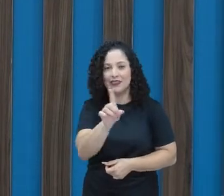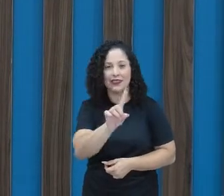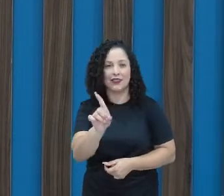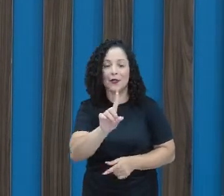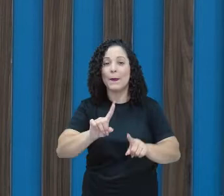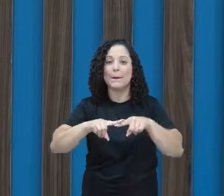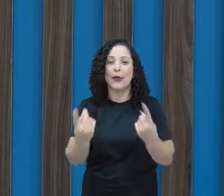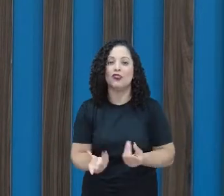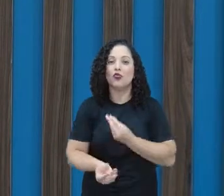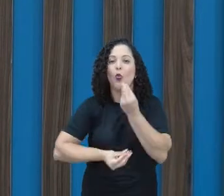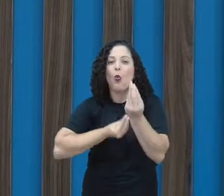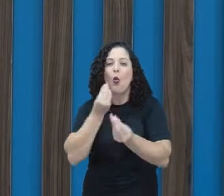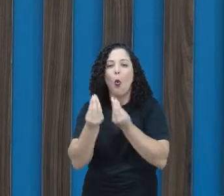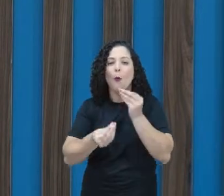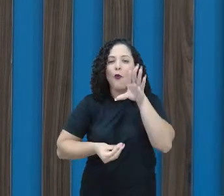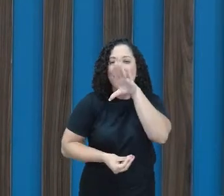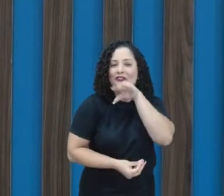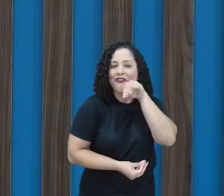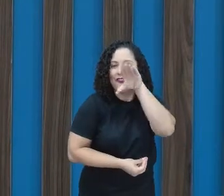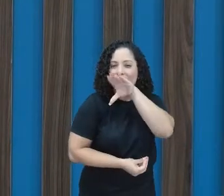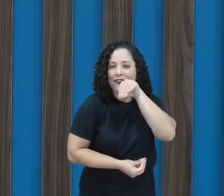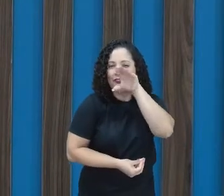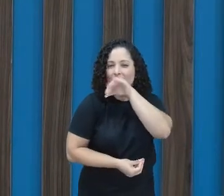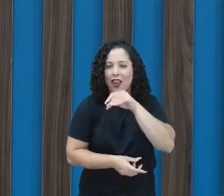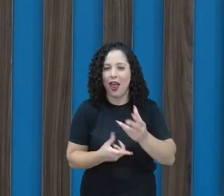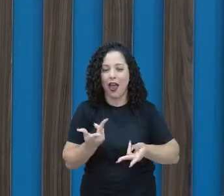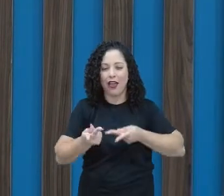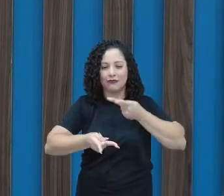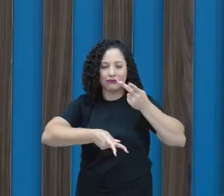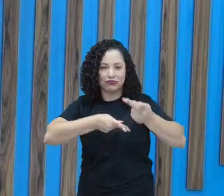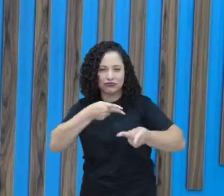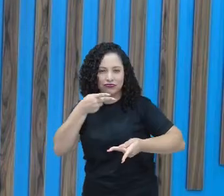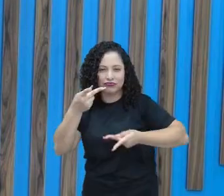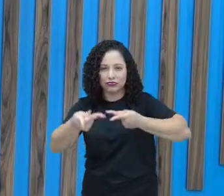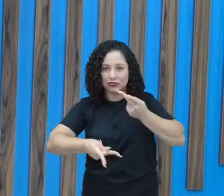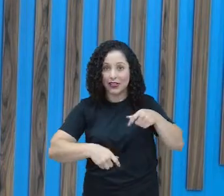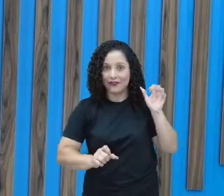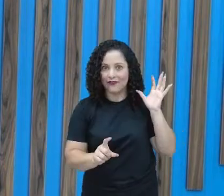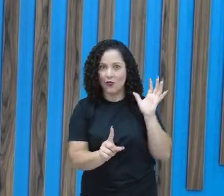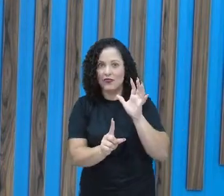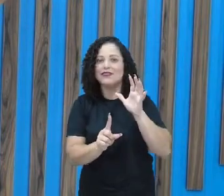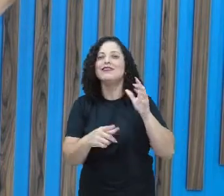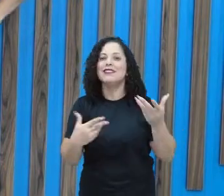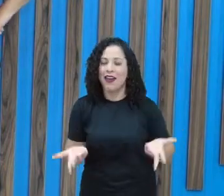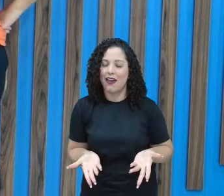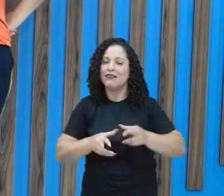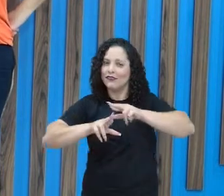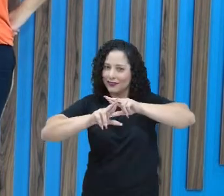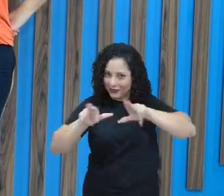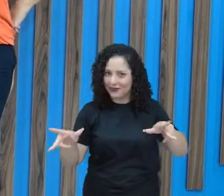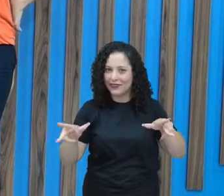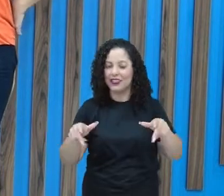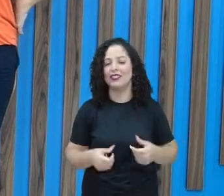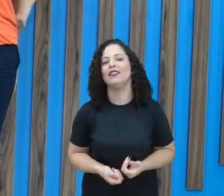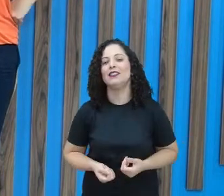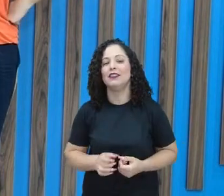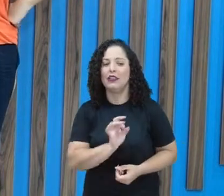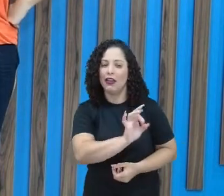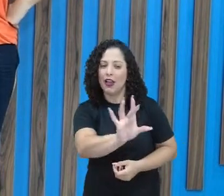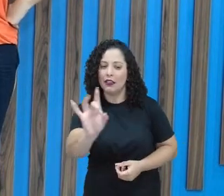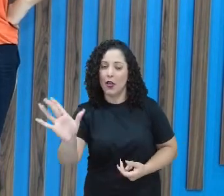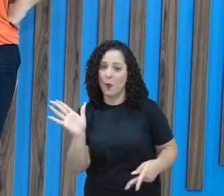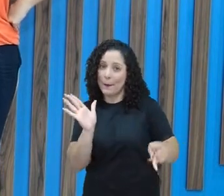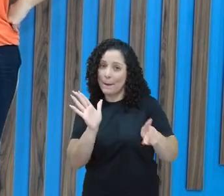você conta, às vezes, influencia Interfere. bastante, né? Exatamente. E é legítimo, viu, gente? Tipo, cada um conta a